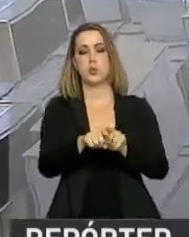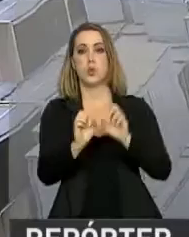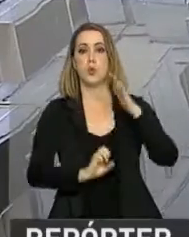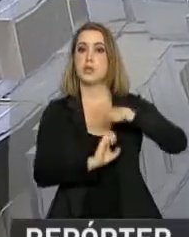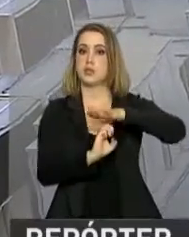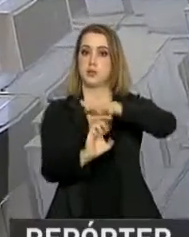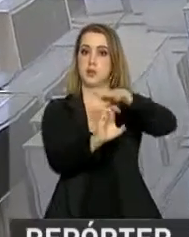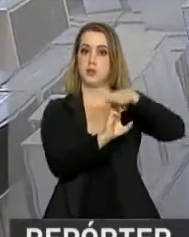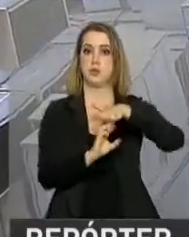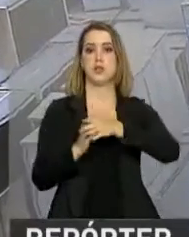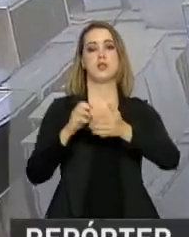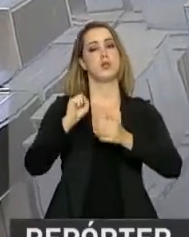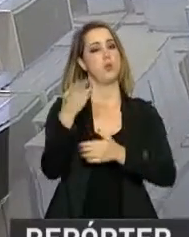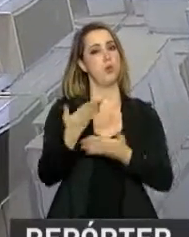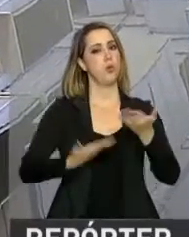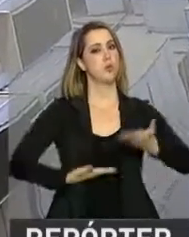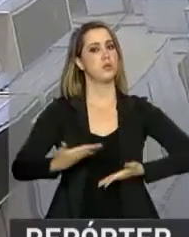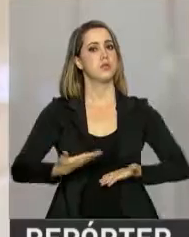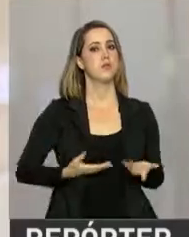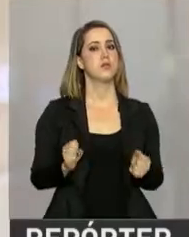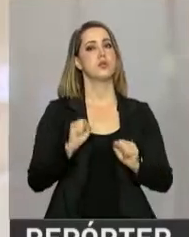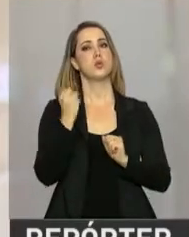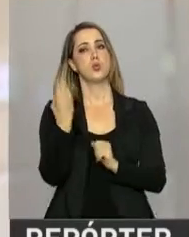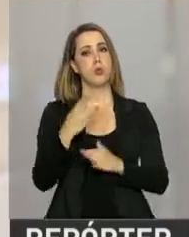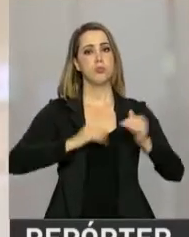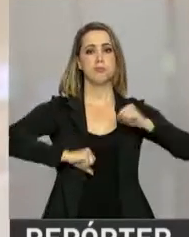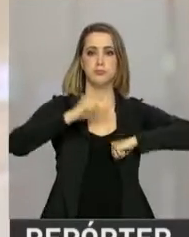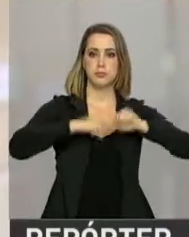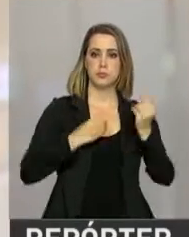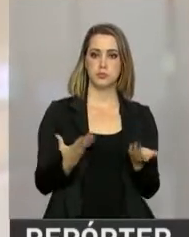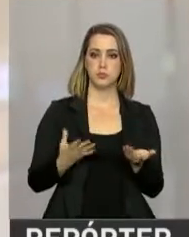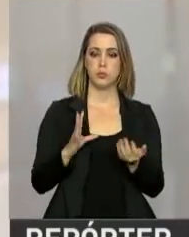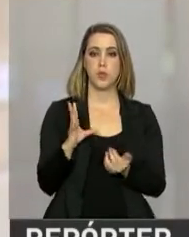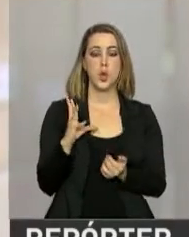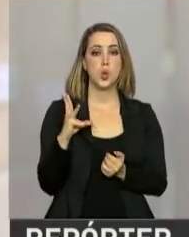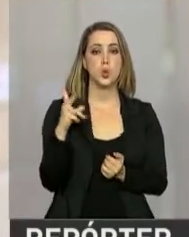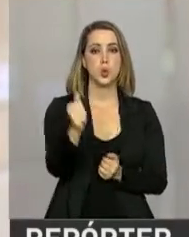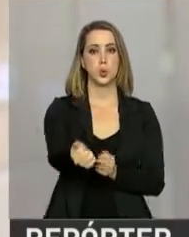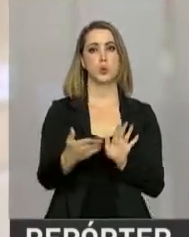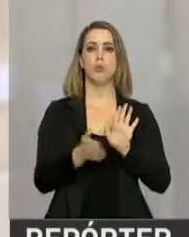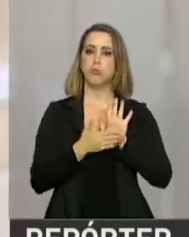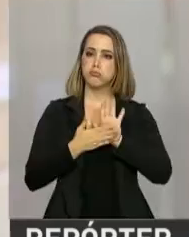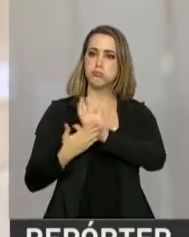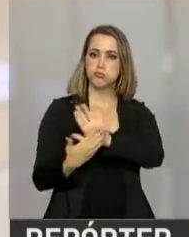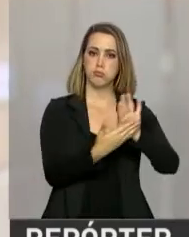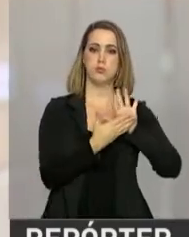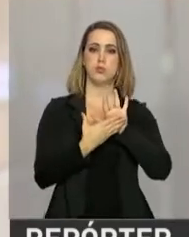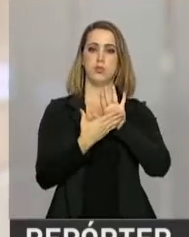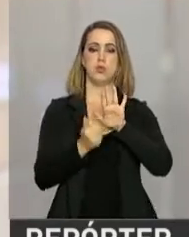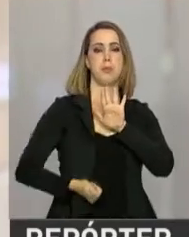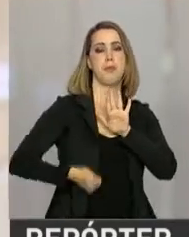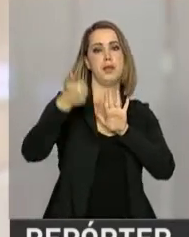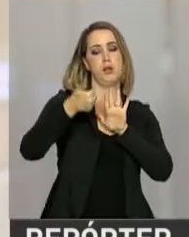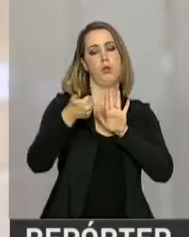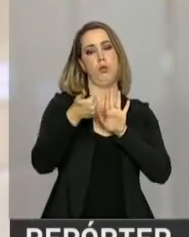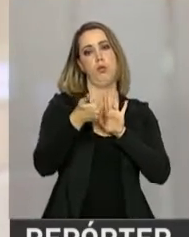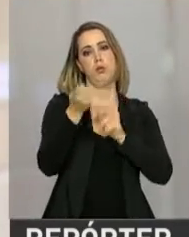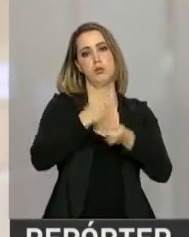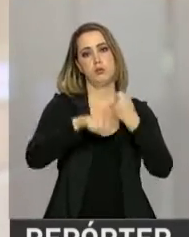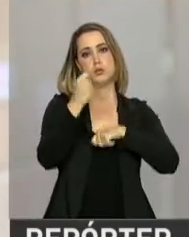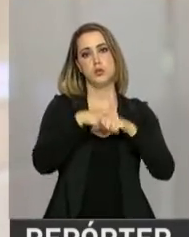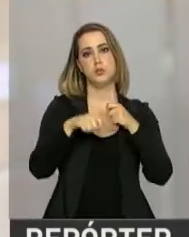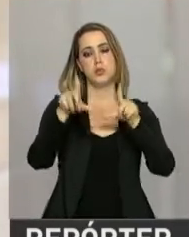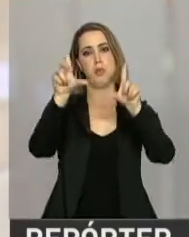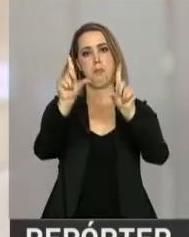setores como o de serviços e da indústria todos esses indicadores mostram uma recuperação da economia para o seguinte tanto em termos de redução